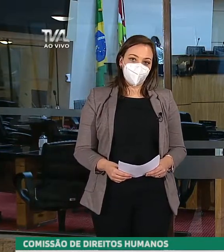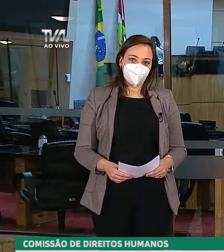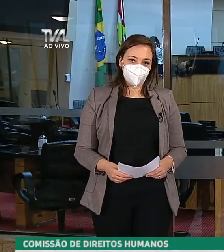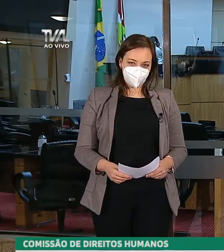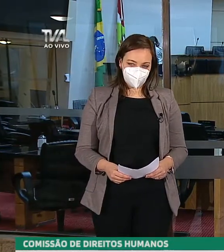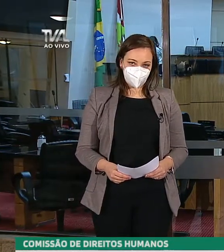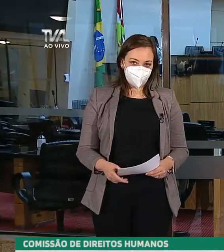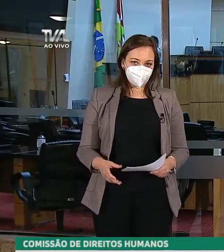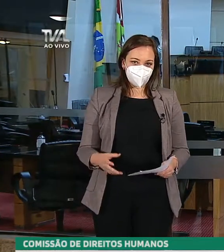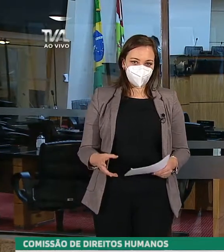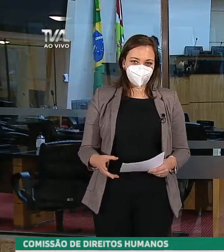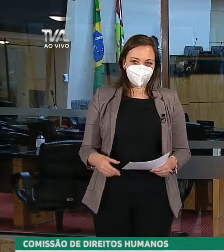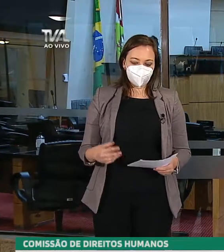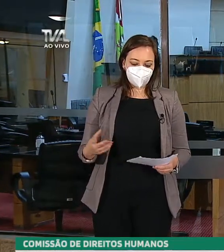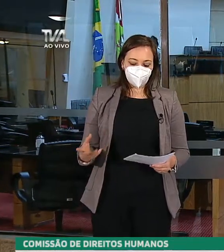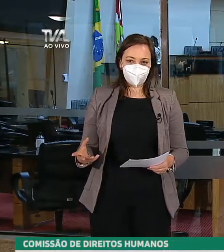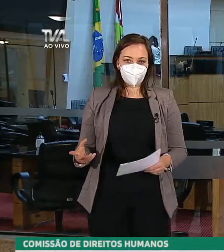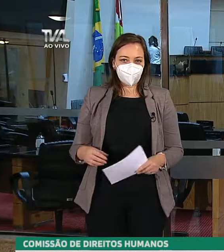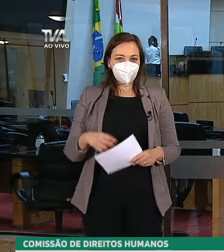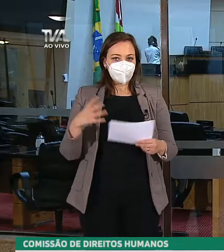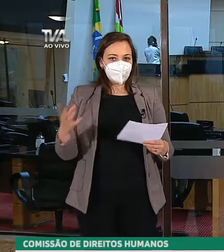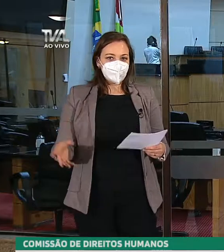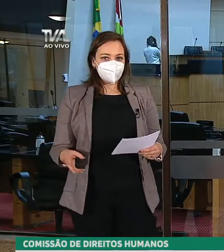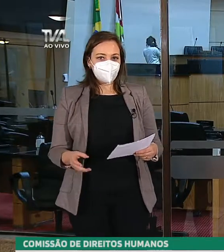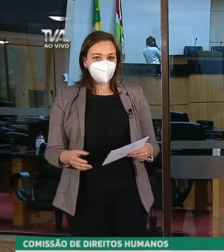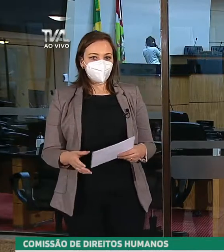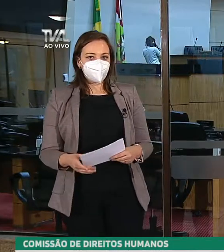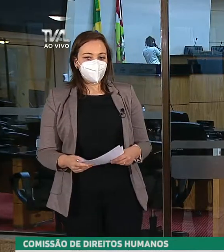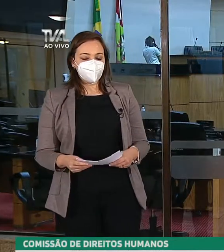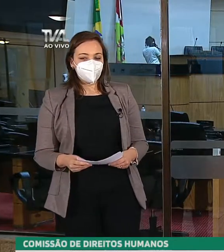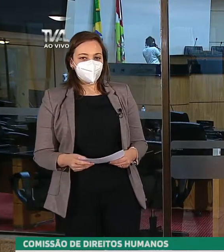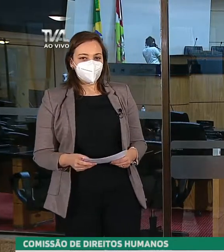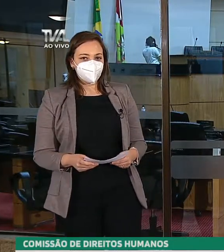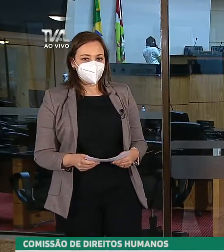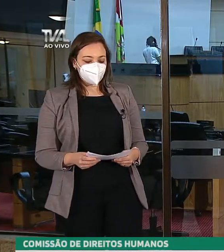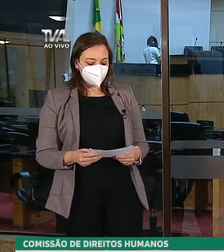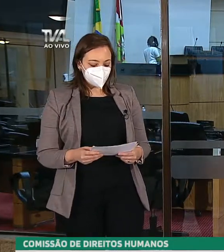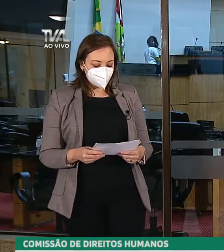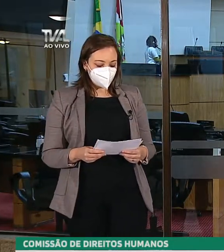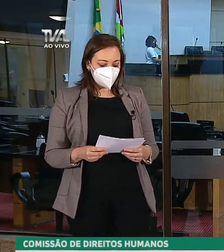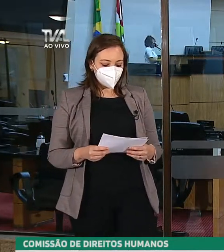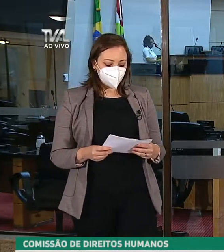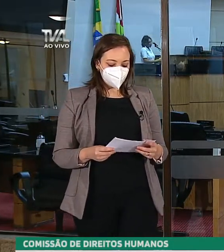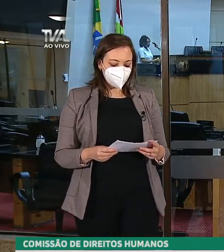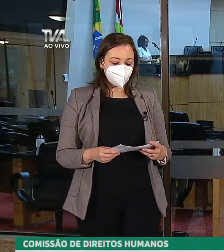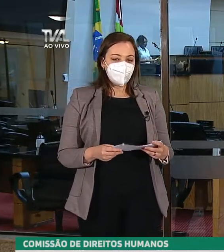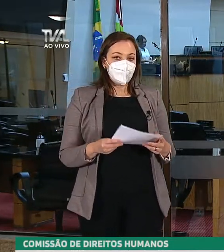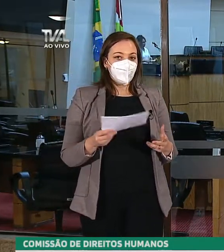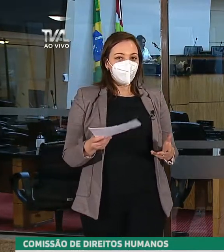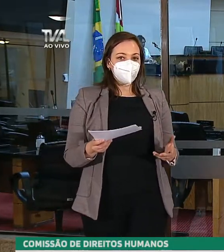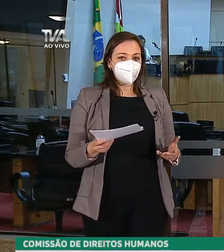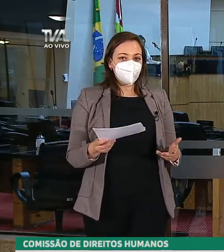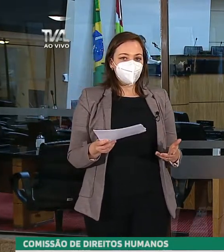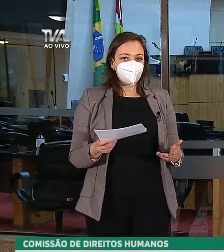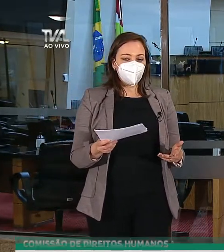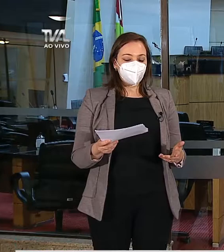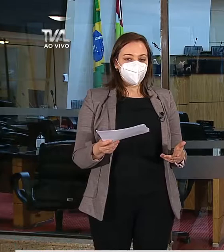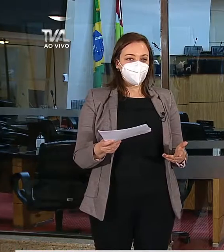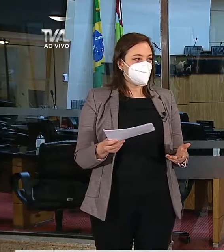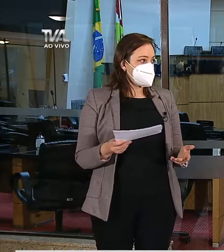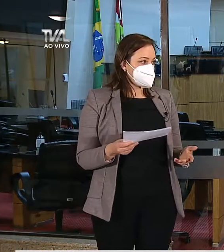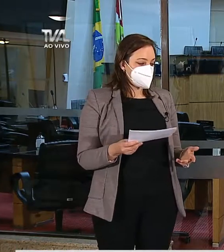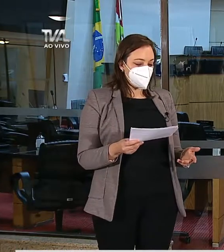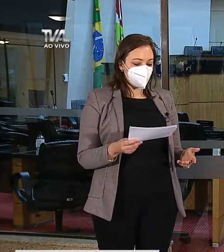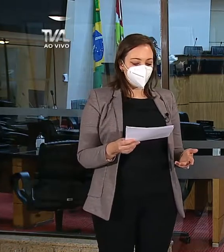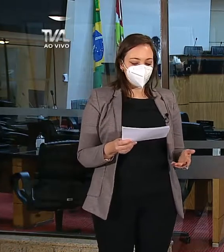basicamente a emenda, né? Se a emenda for aprovada, daí vai a plenário e segue toda a tramitação aqui dentro da Assembleia Legislativa. Outro projeto de lei